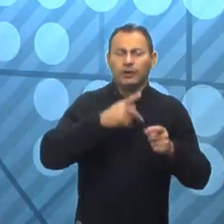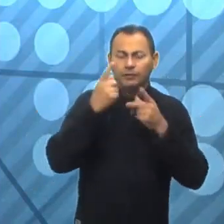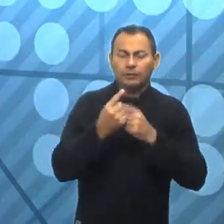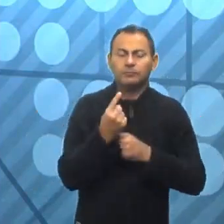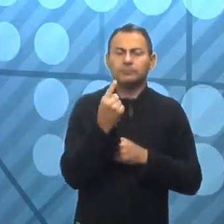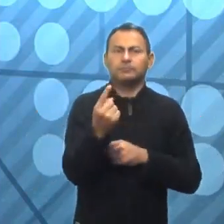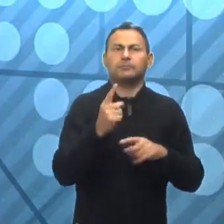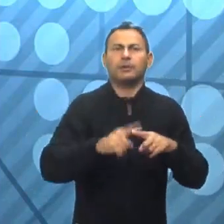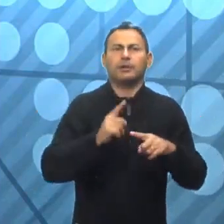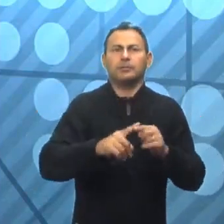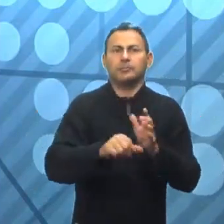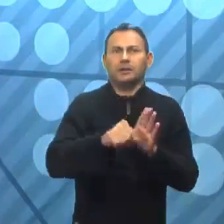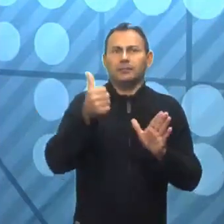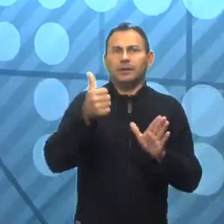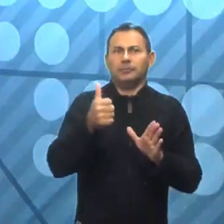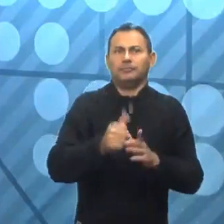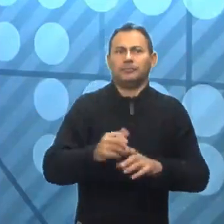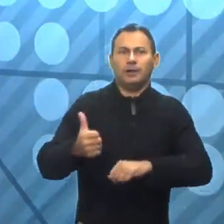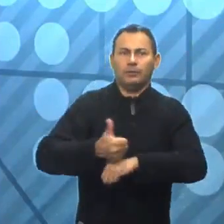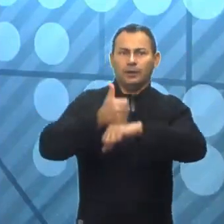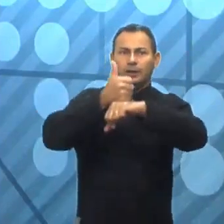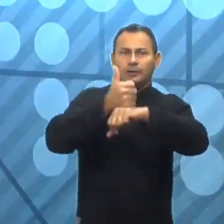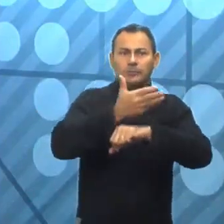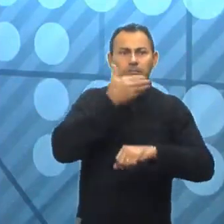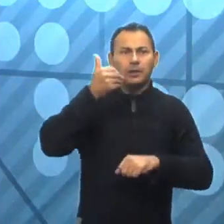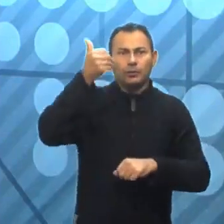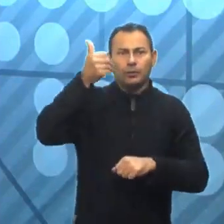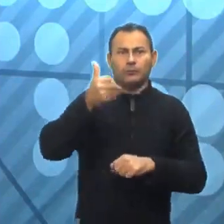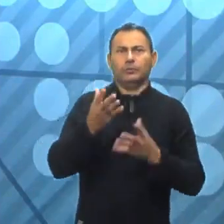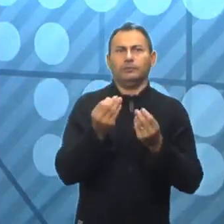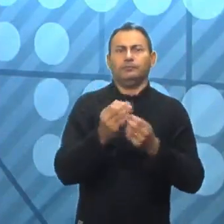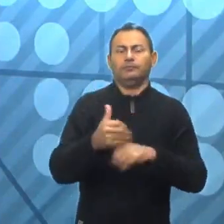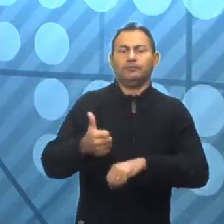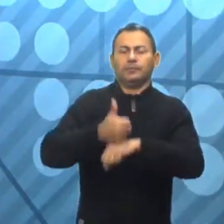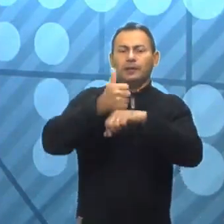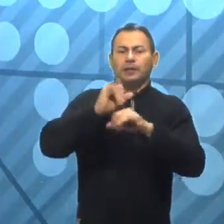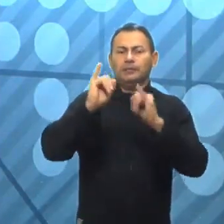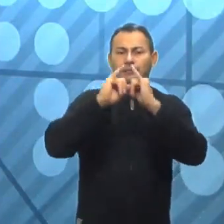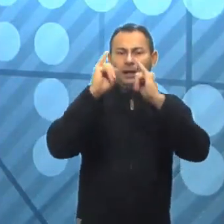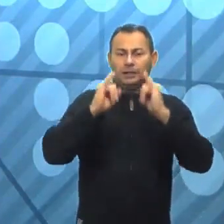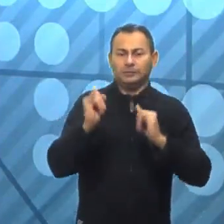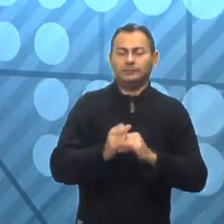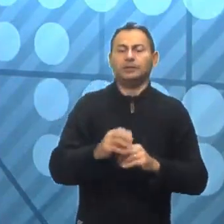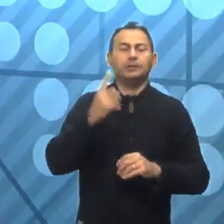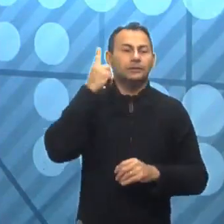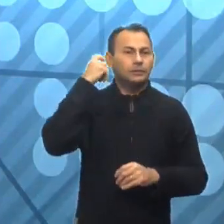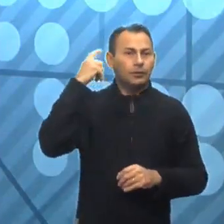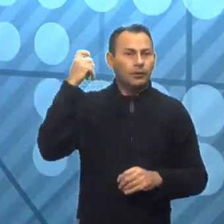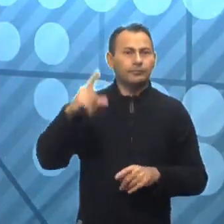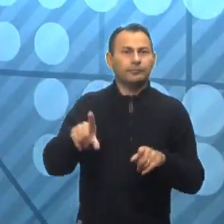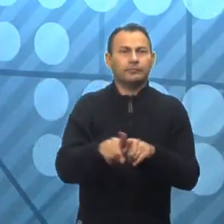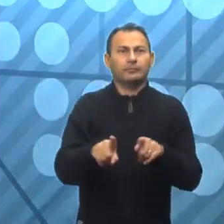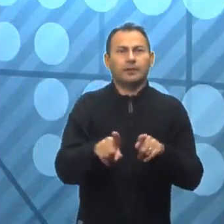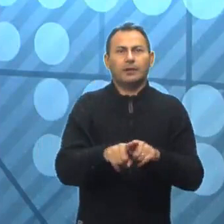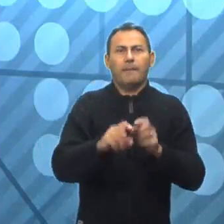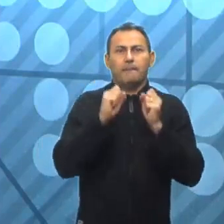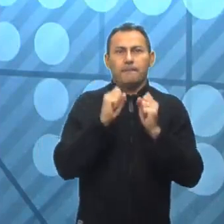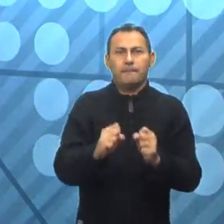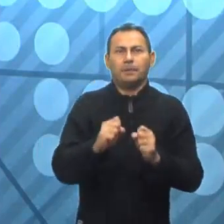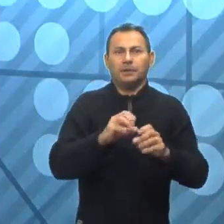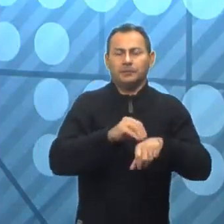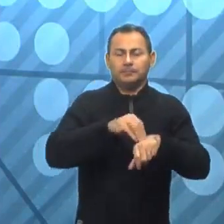grande avanço? Porque, primeiro, a qualidade melhorou muito. A qualidade de imagem, a qualidade de som. Além de você